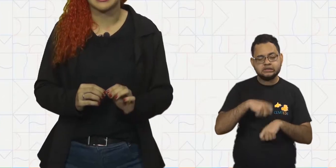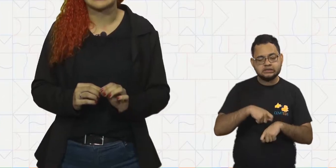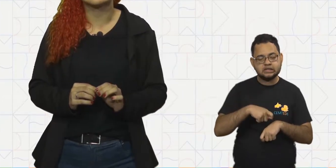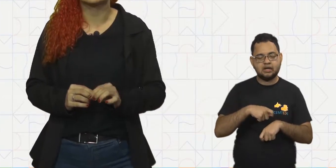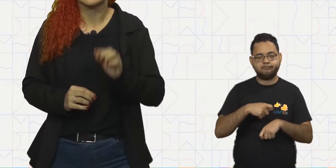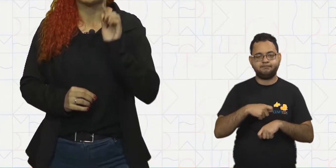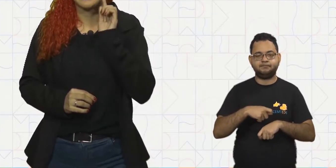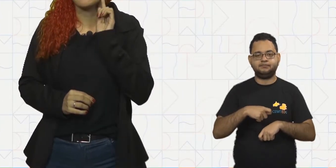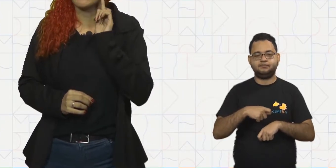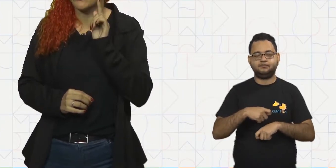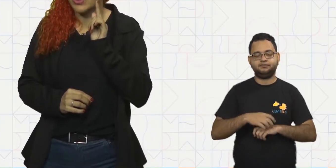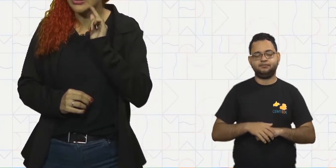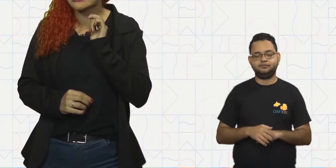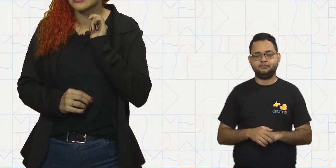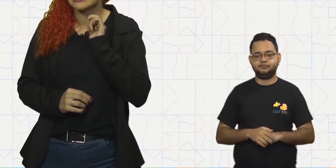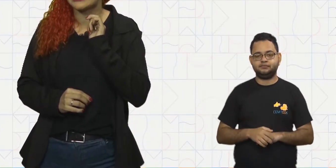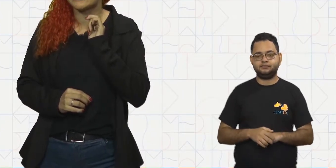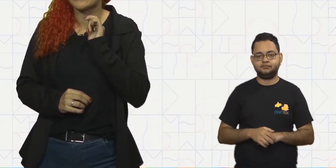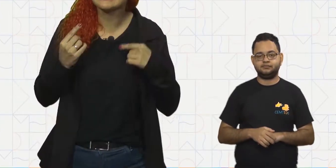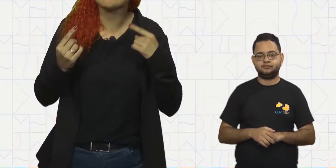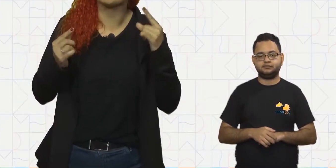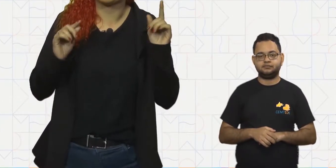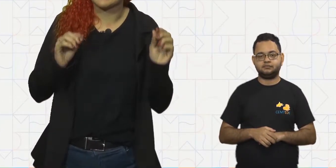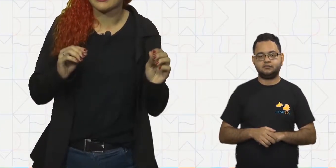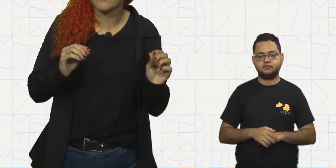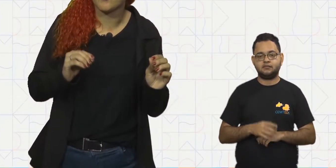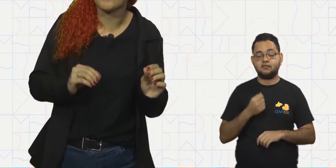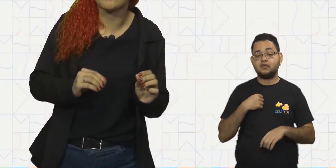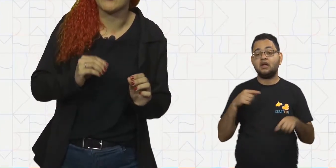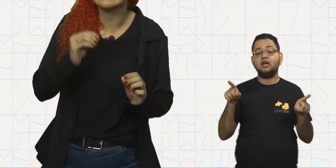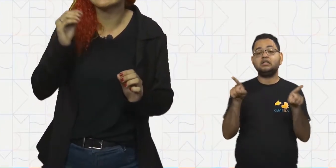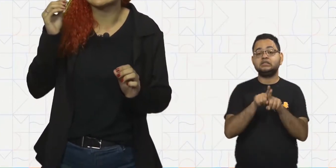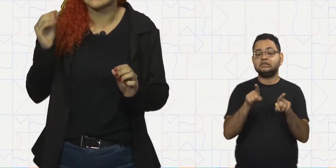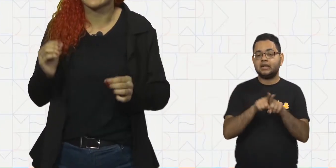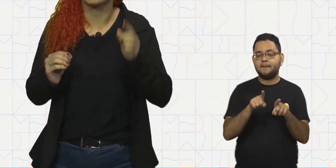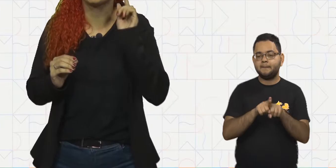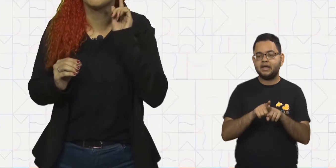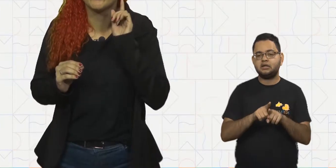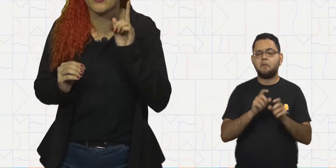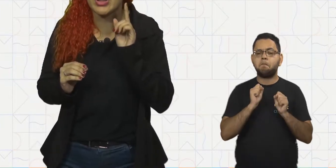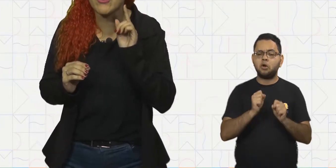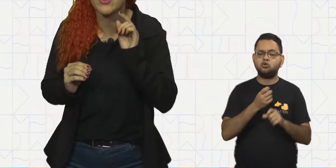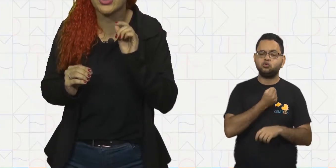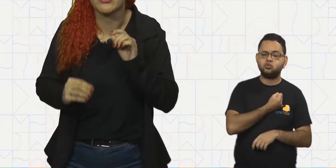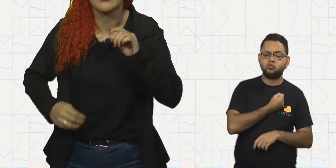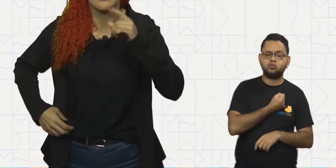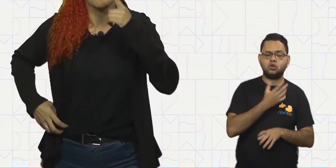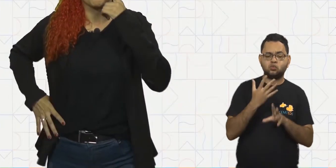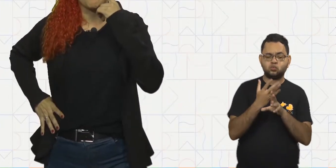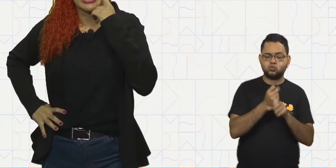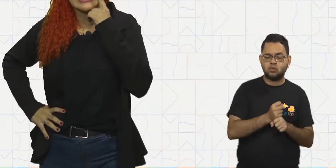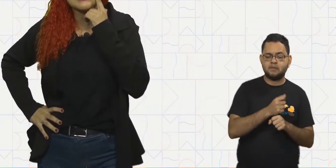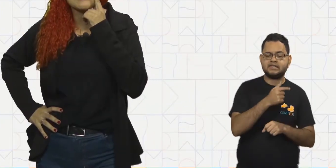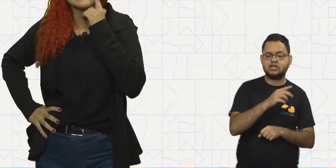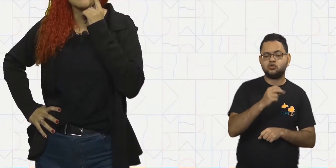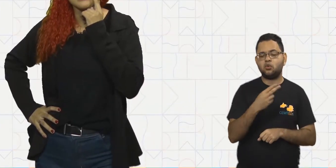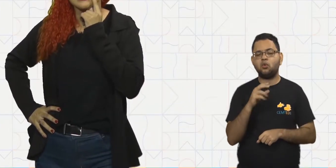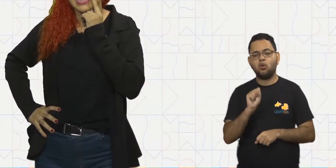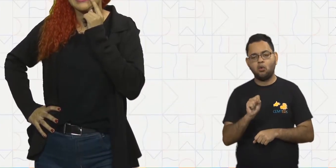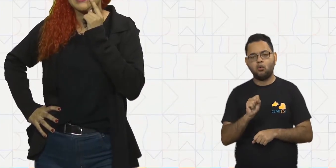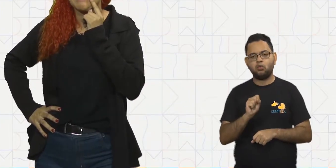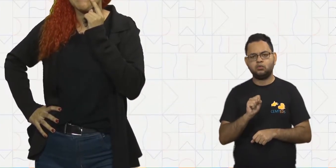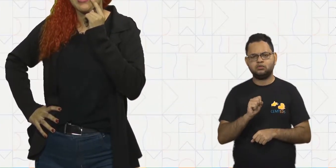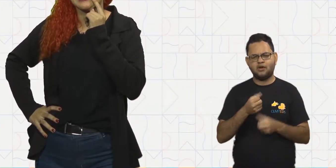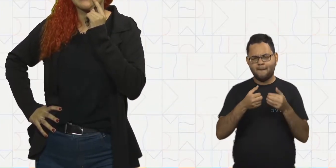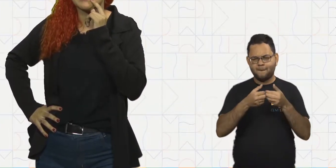possibilidades para o número 7 também como pode ser o número 8 quantas